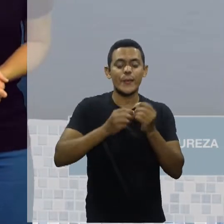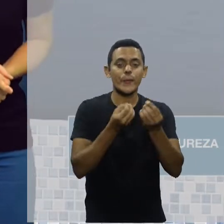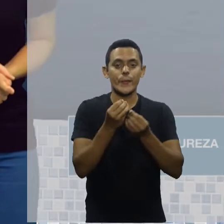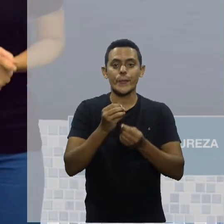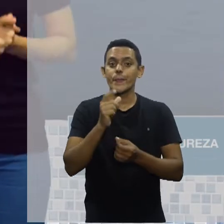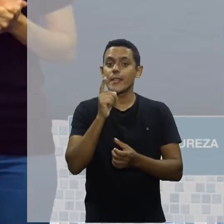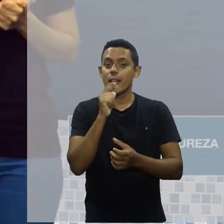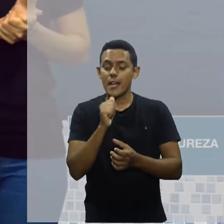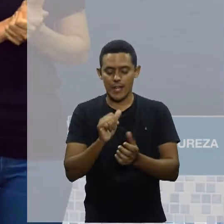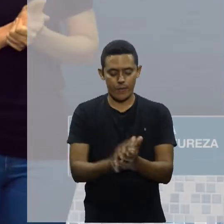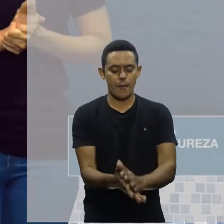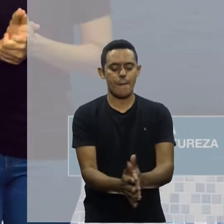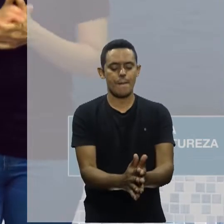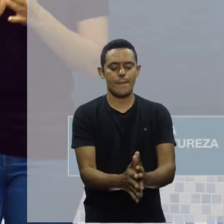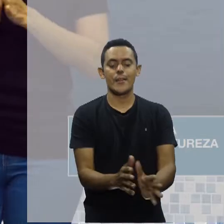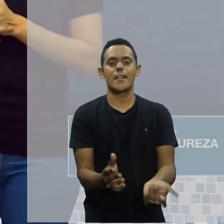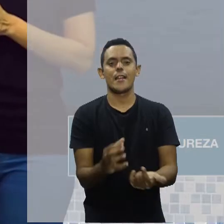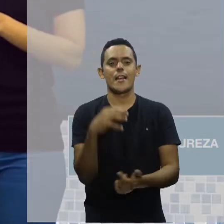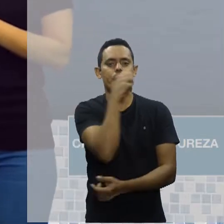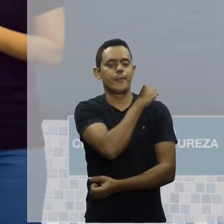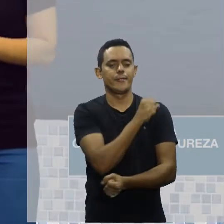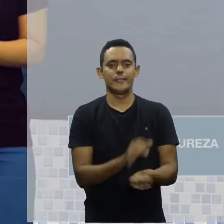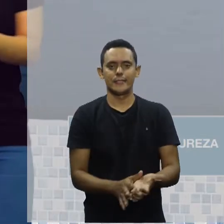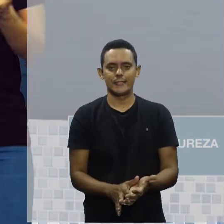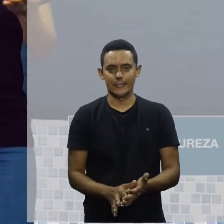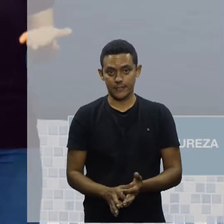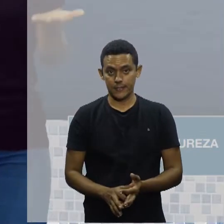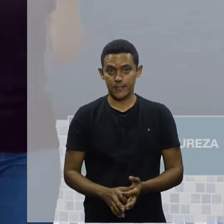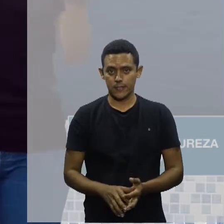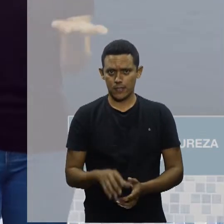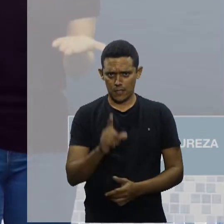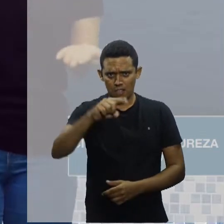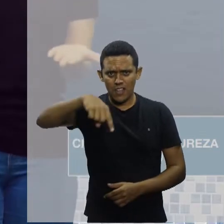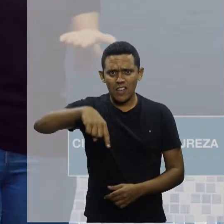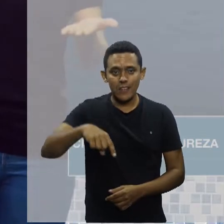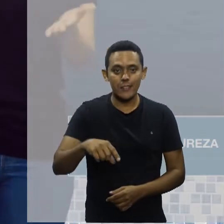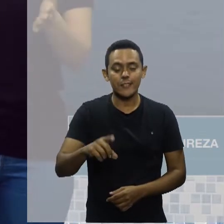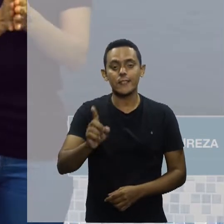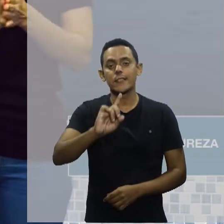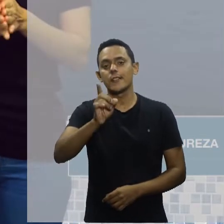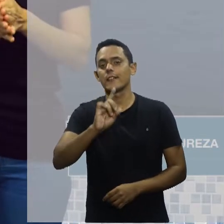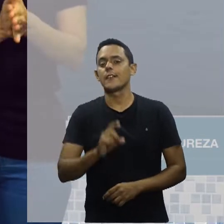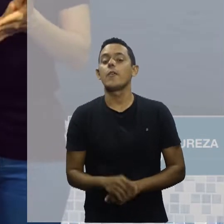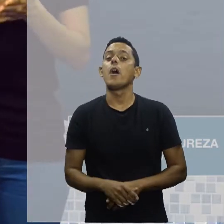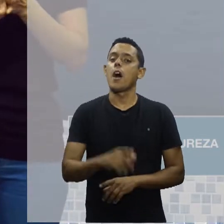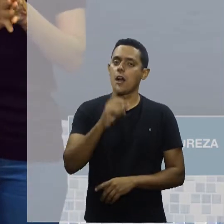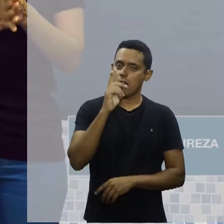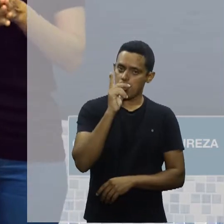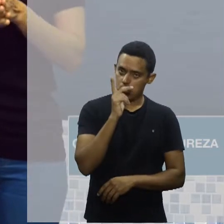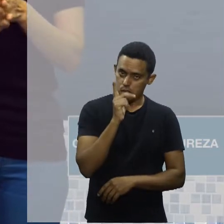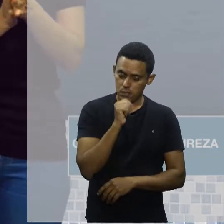é lavar as mãos, tá certo? Lavar as mãos, gente, é realmente molhar as mãos, passar sabão,